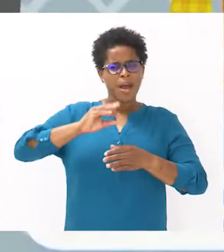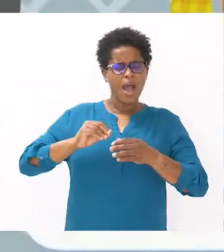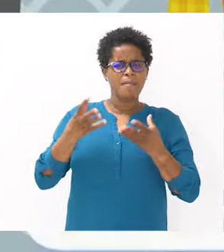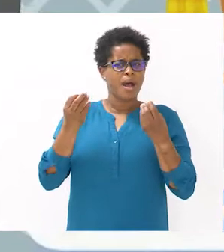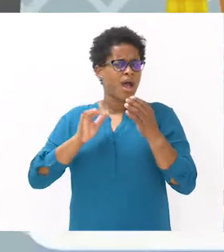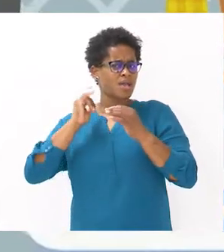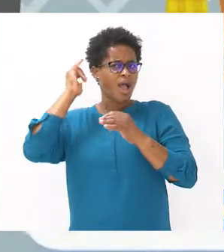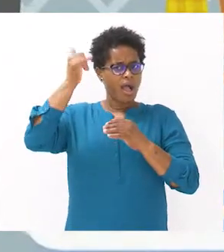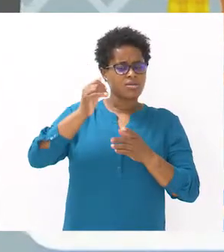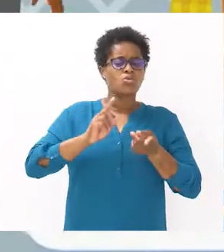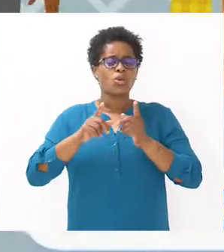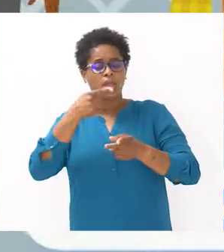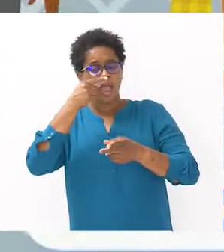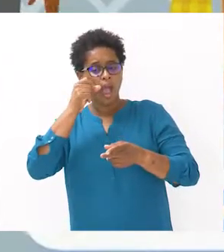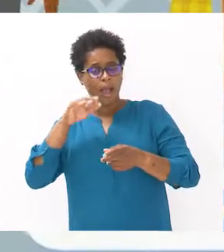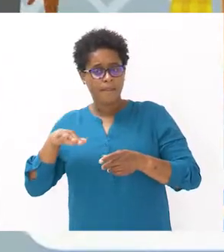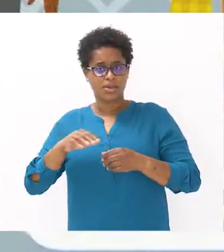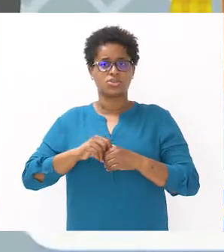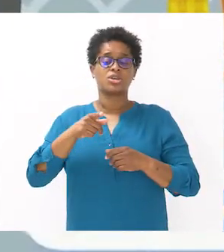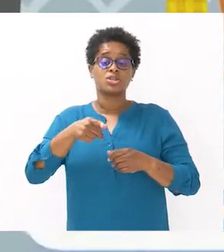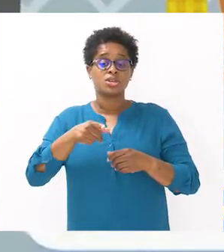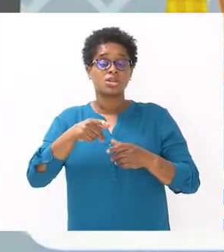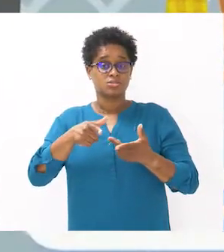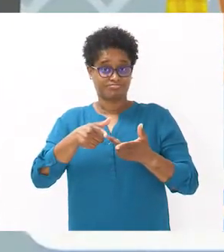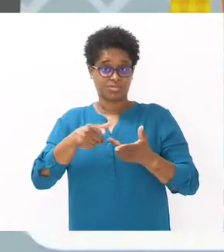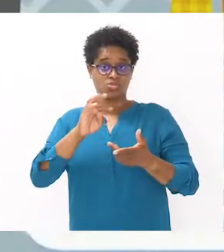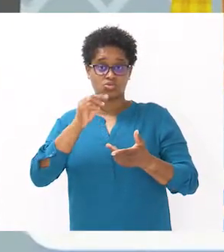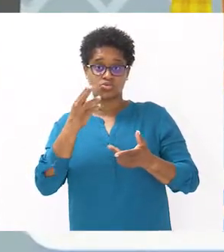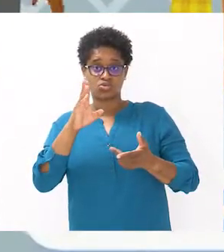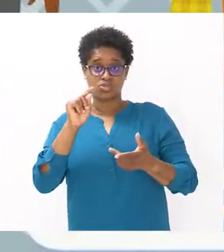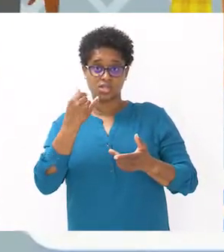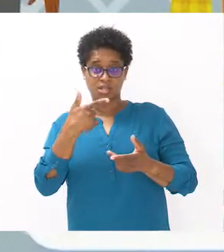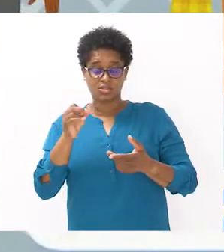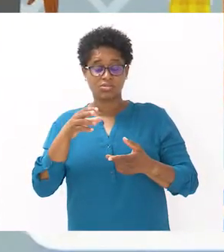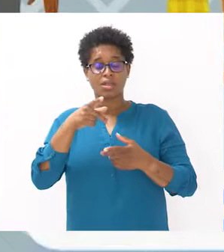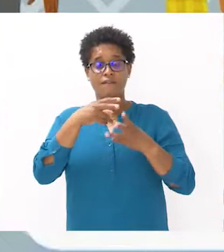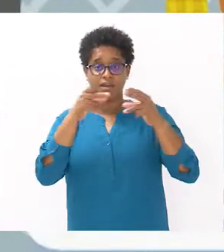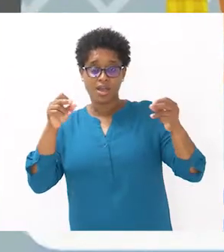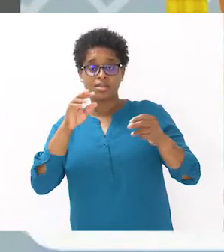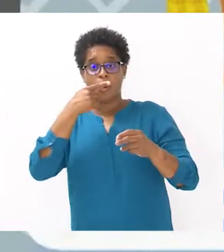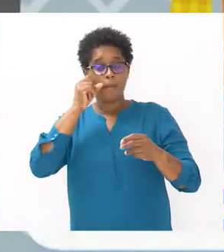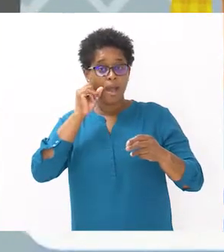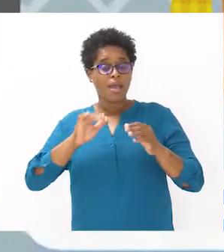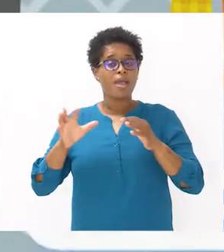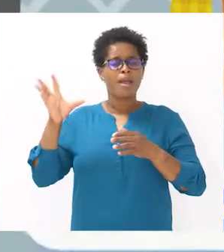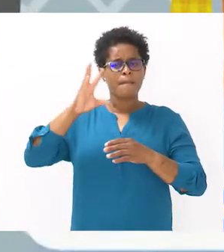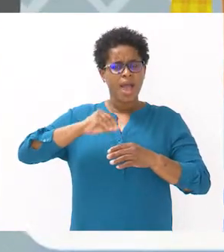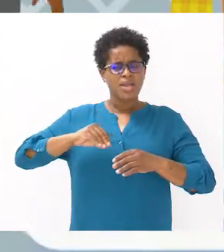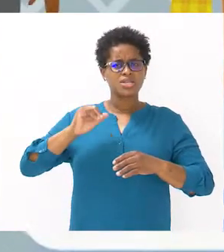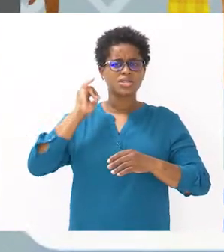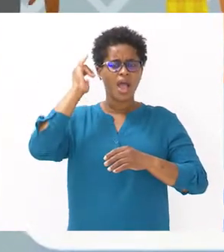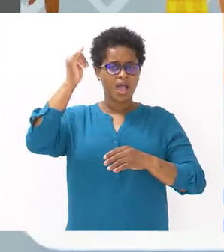rapaz. Neste caso, o sujeito da frase, que é o pai, é mais alto do que aquele com quem estamos a